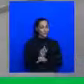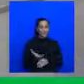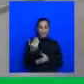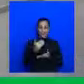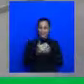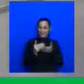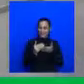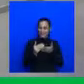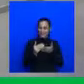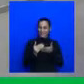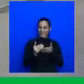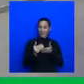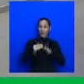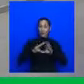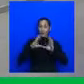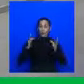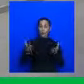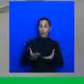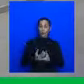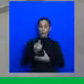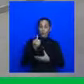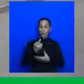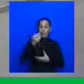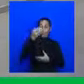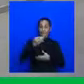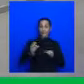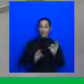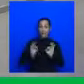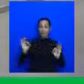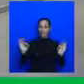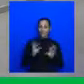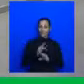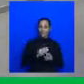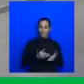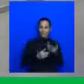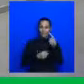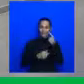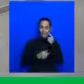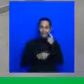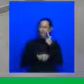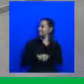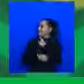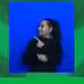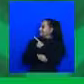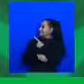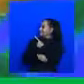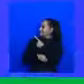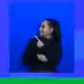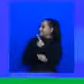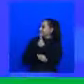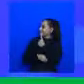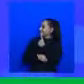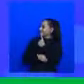pronto? Vamos começar. Nosso globo número 1 está preparado. Bolas